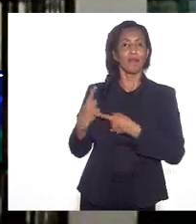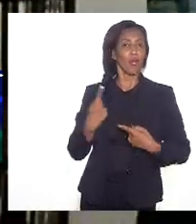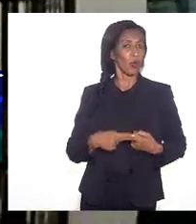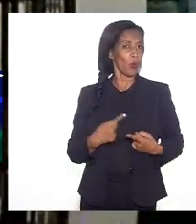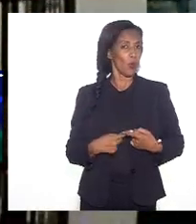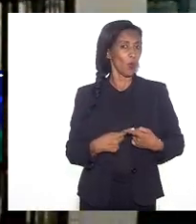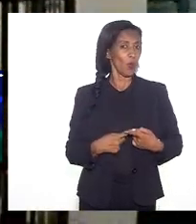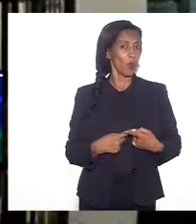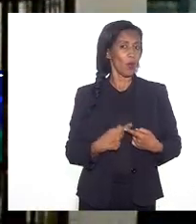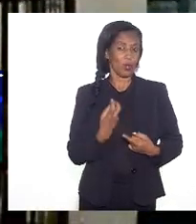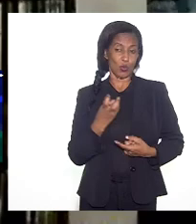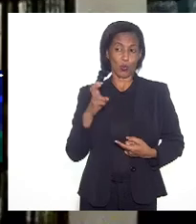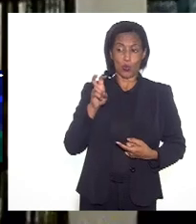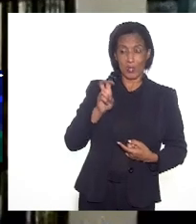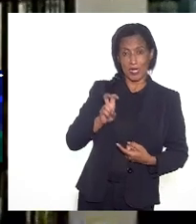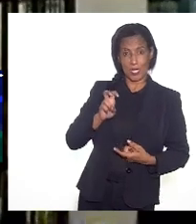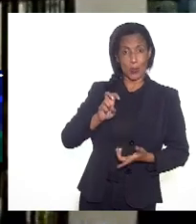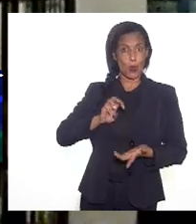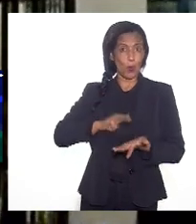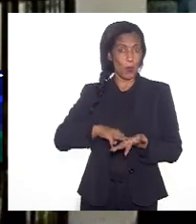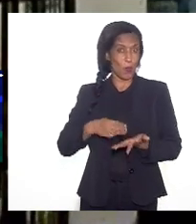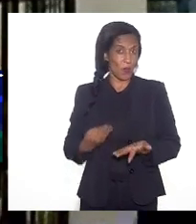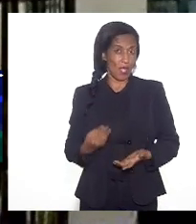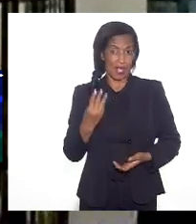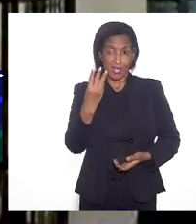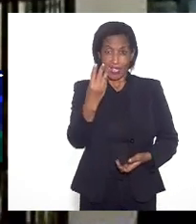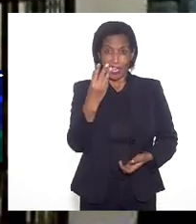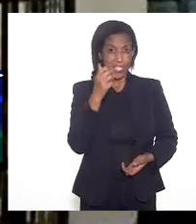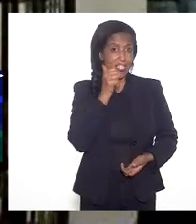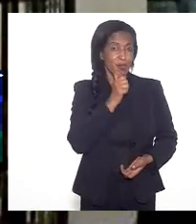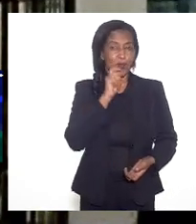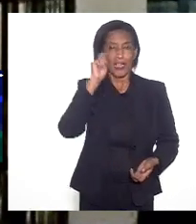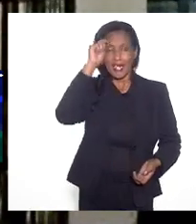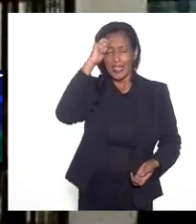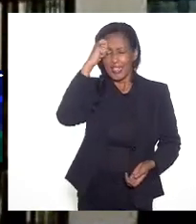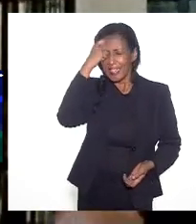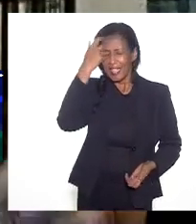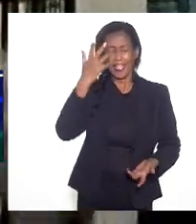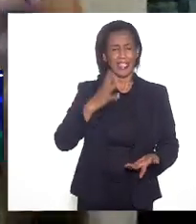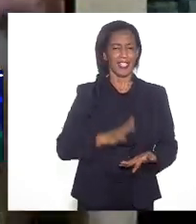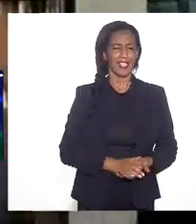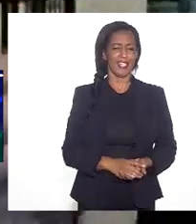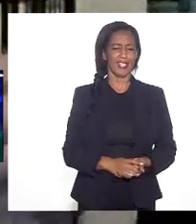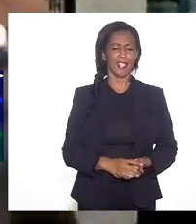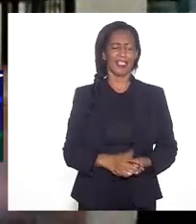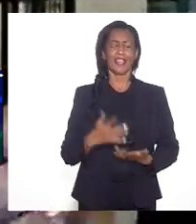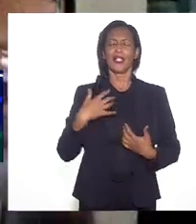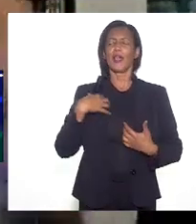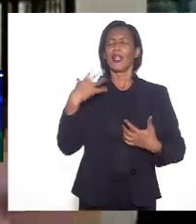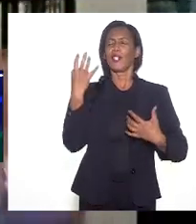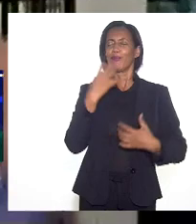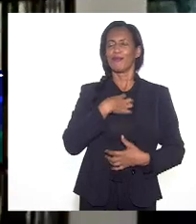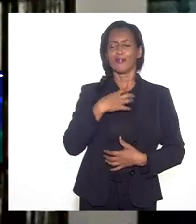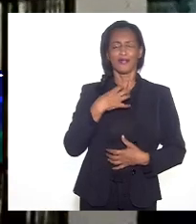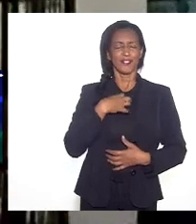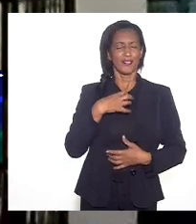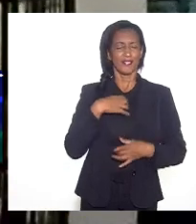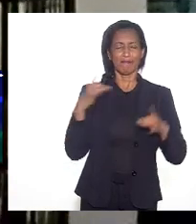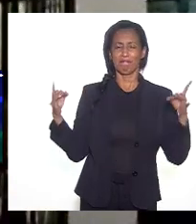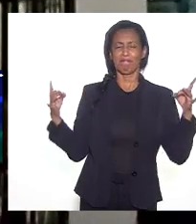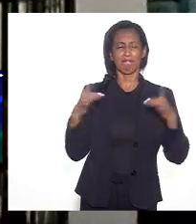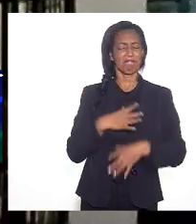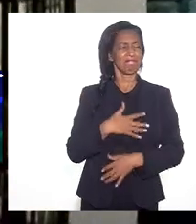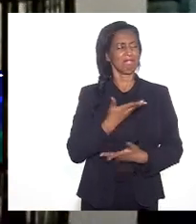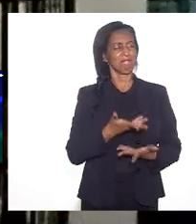porque são 5 membros, 3 são mulheres negras e eu me sinto totalmente